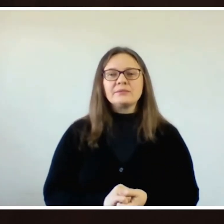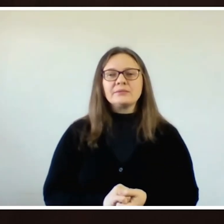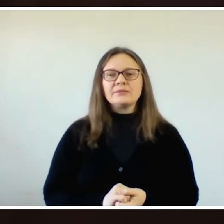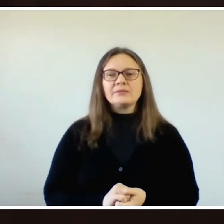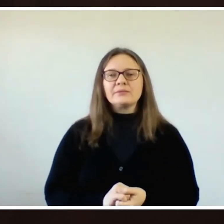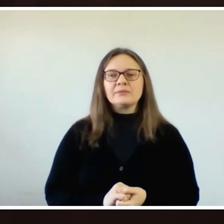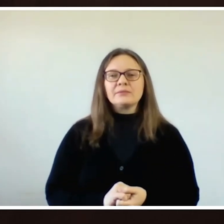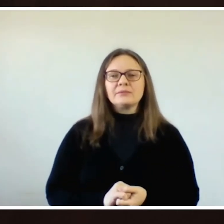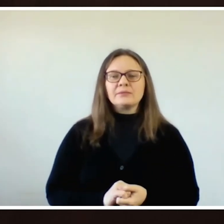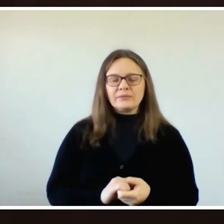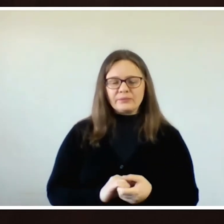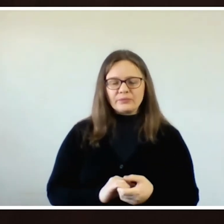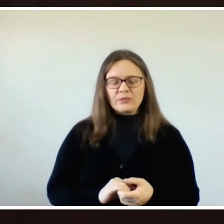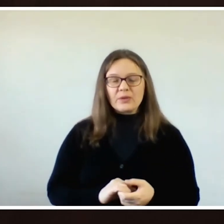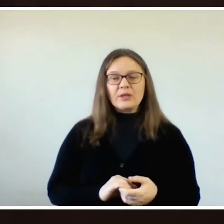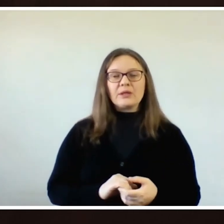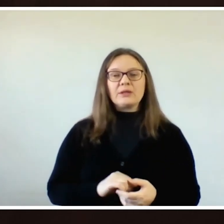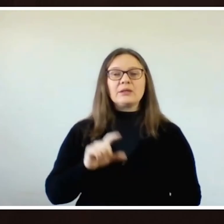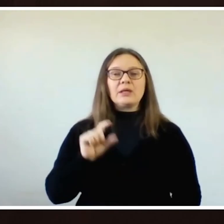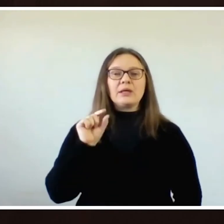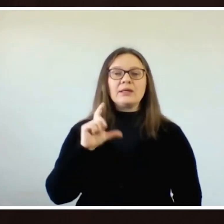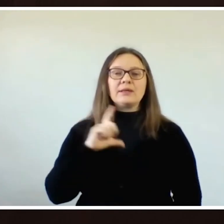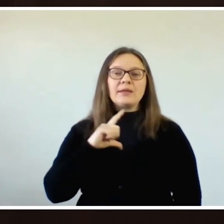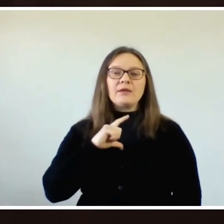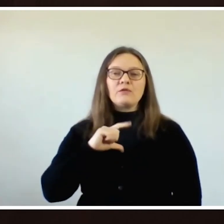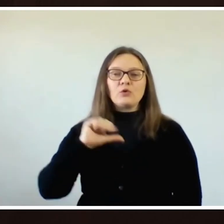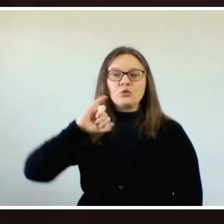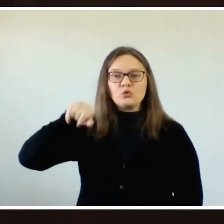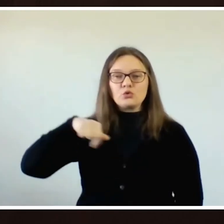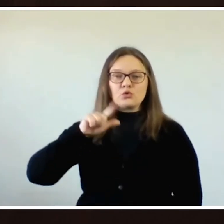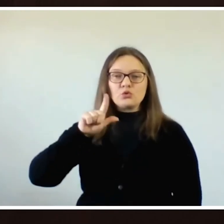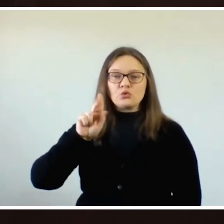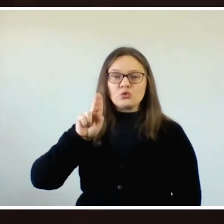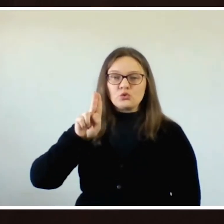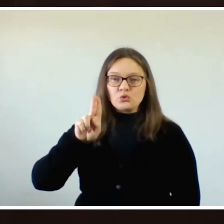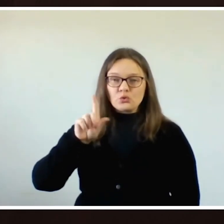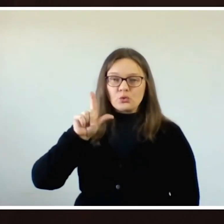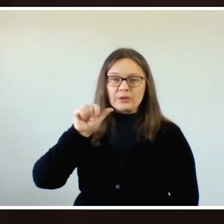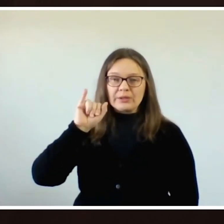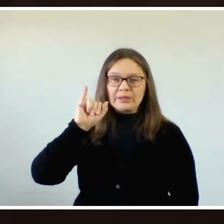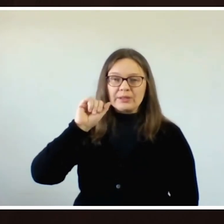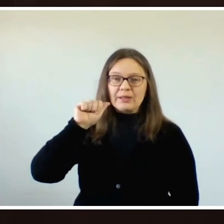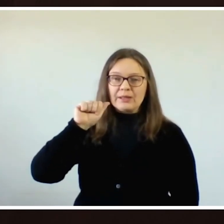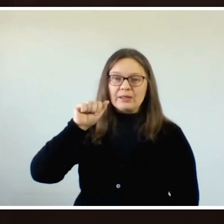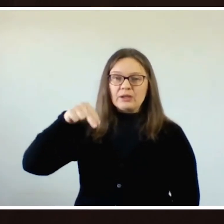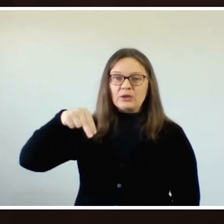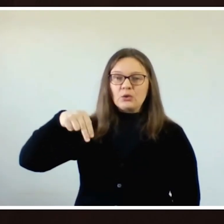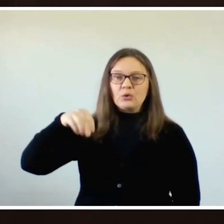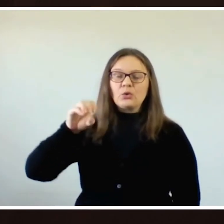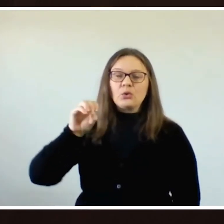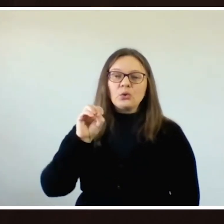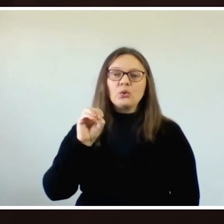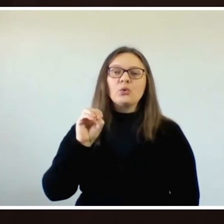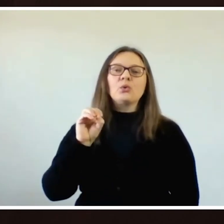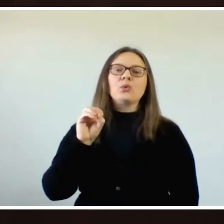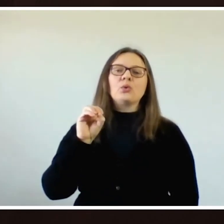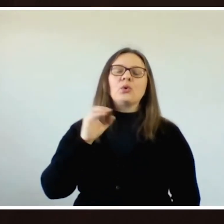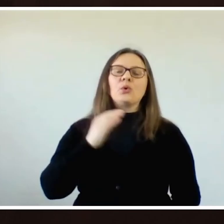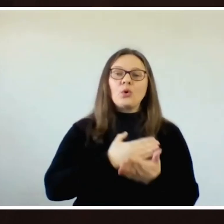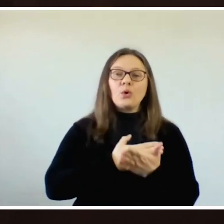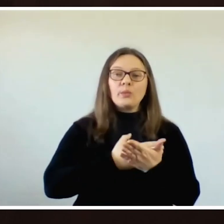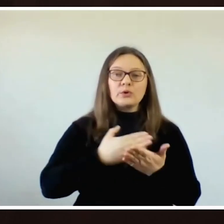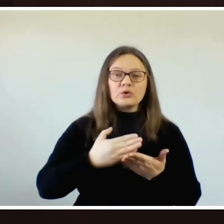o sucessor, imperador sucessor, o sucedeu, tentou reavivar paganismo, queria voltar de novo para o paganismo. Morreu de